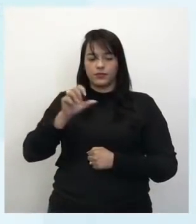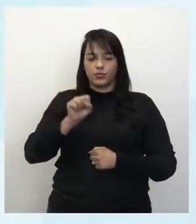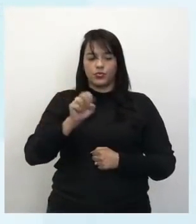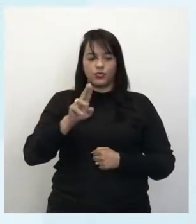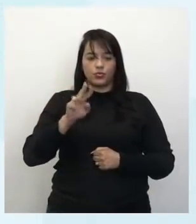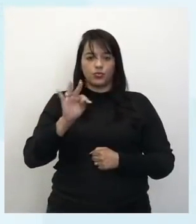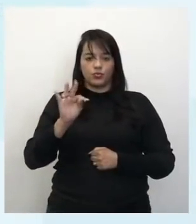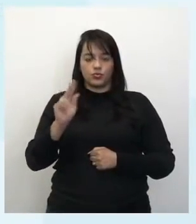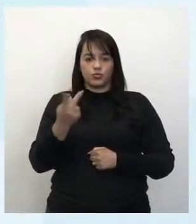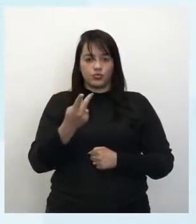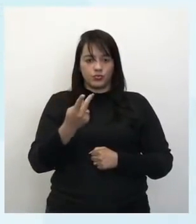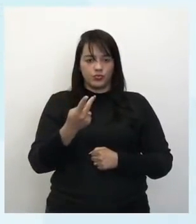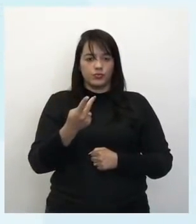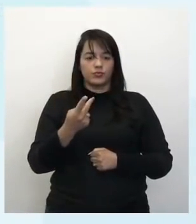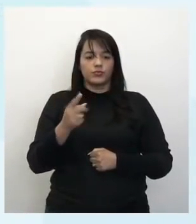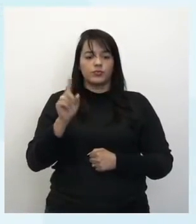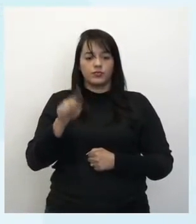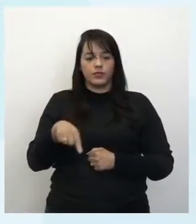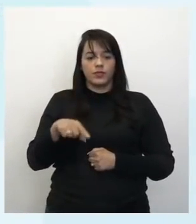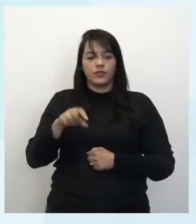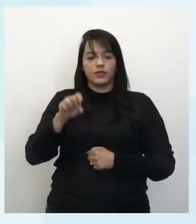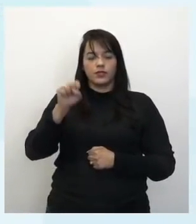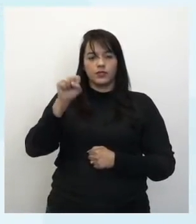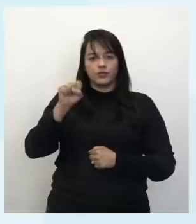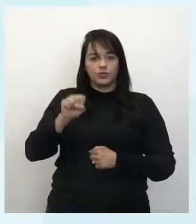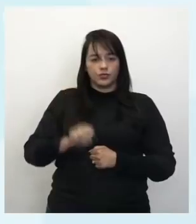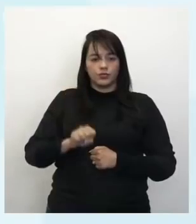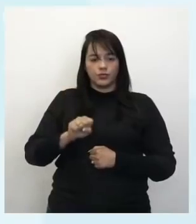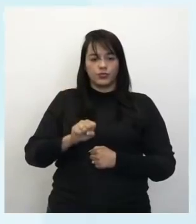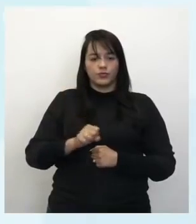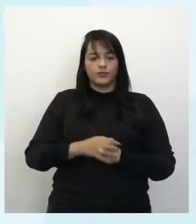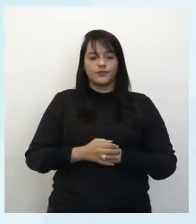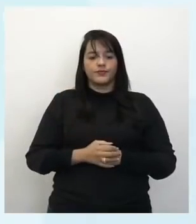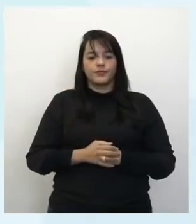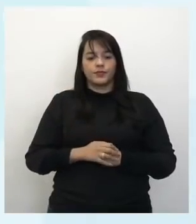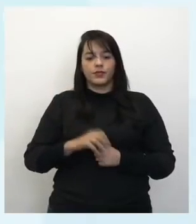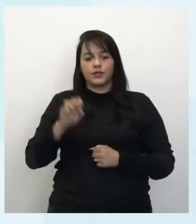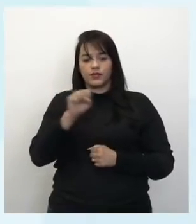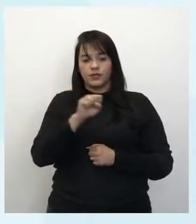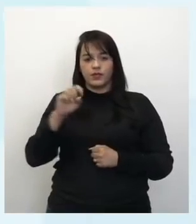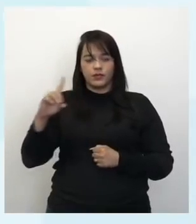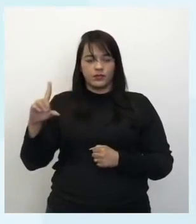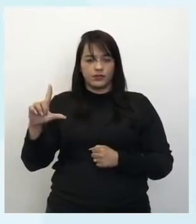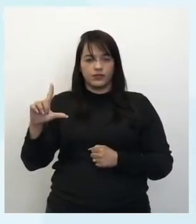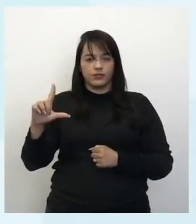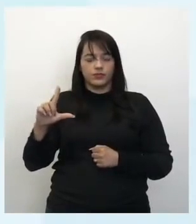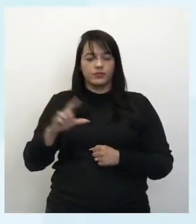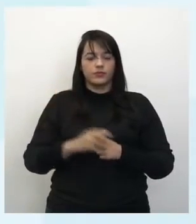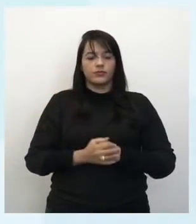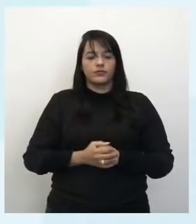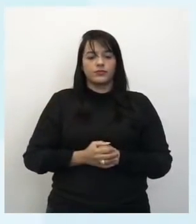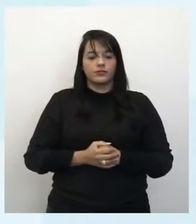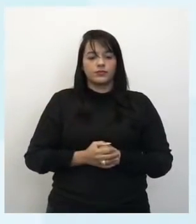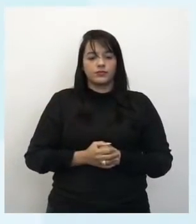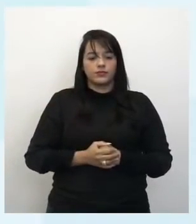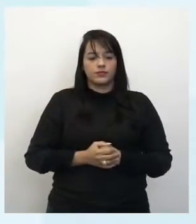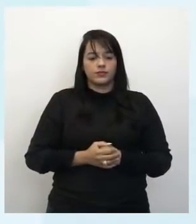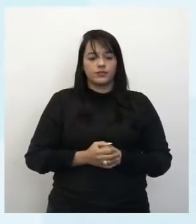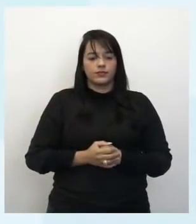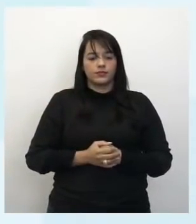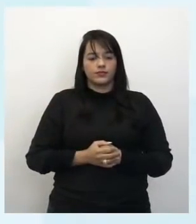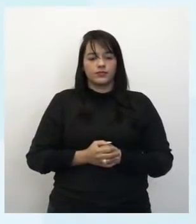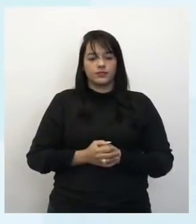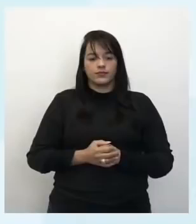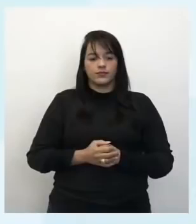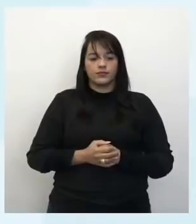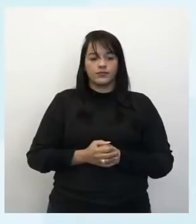the South Island, the Southern Alps, nos Alpes do Sul, contém